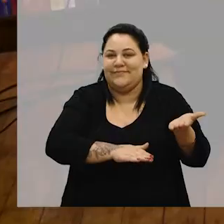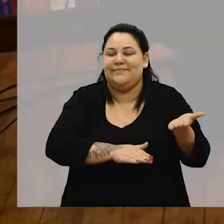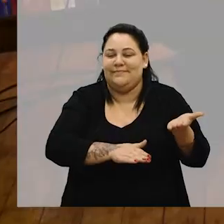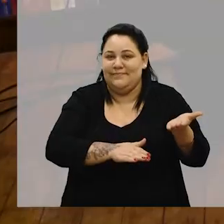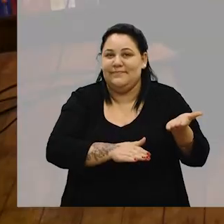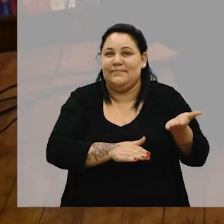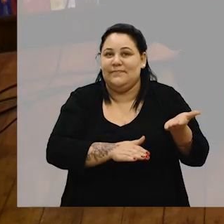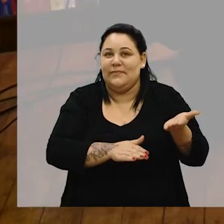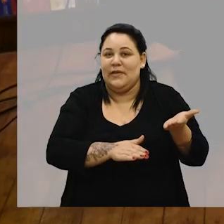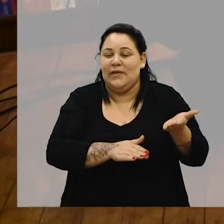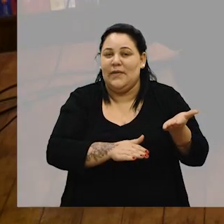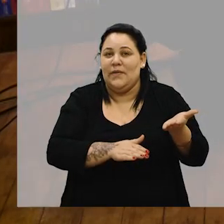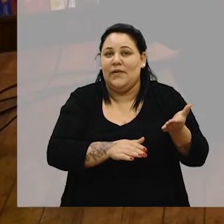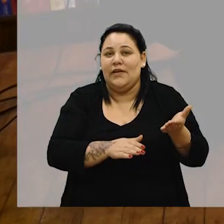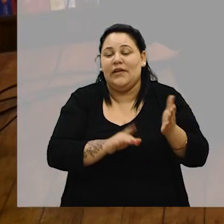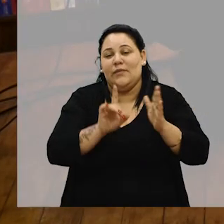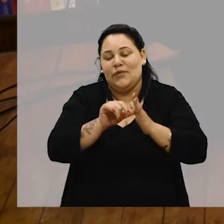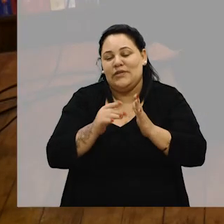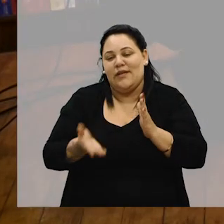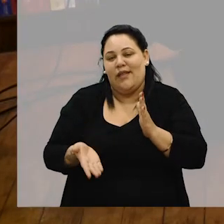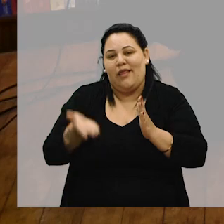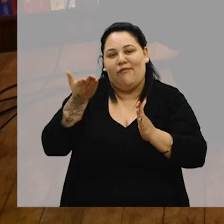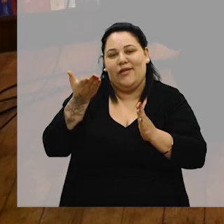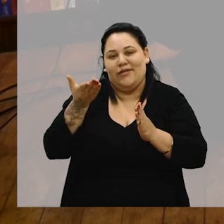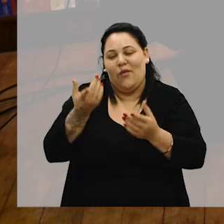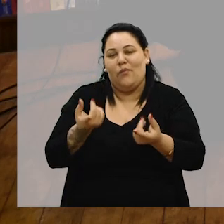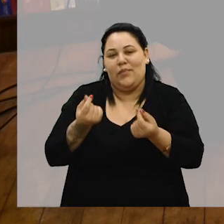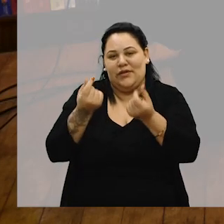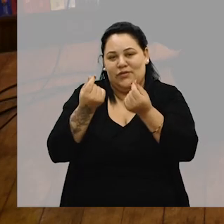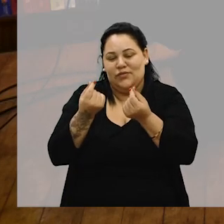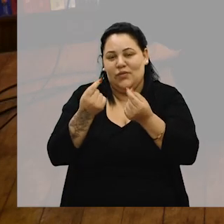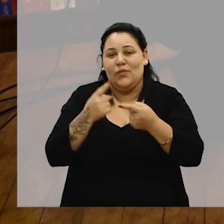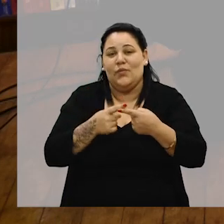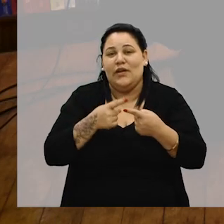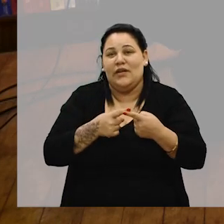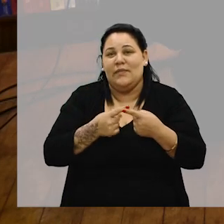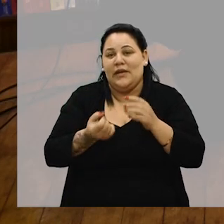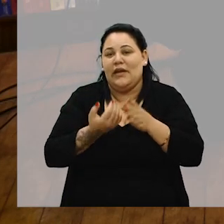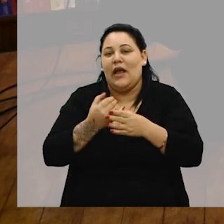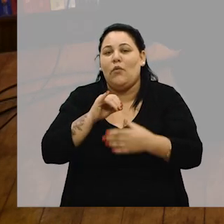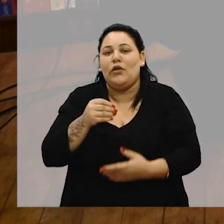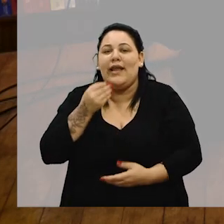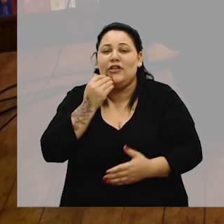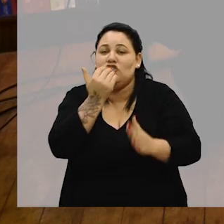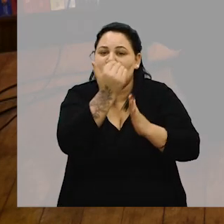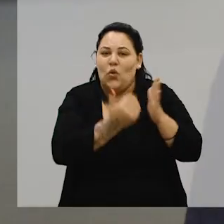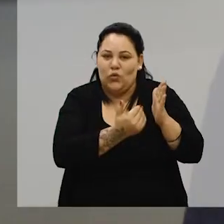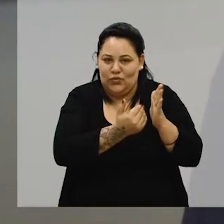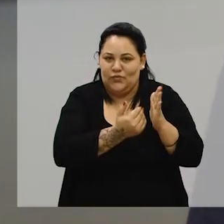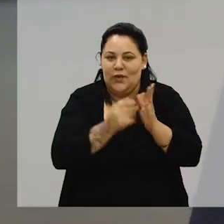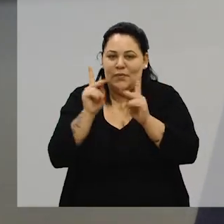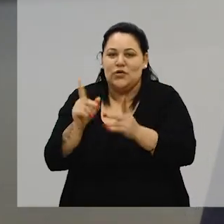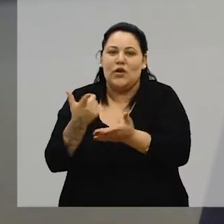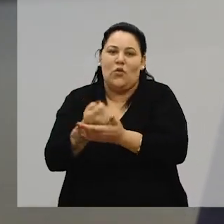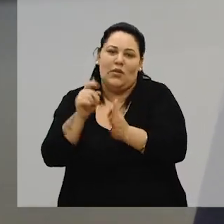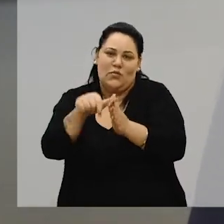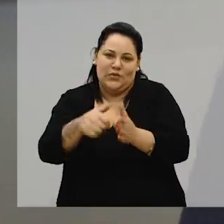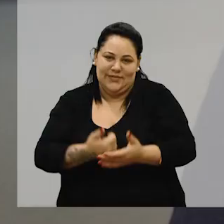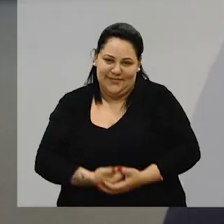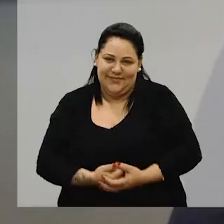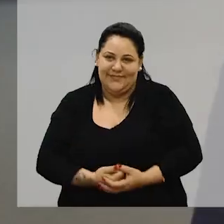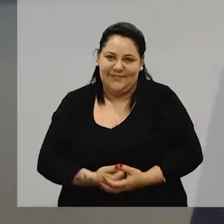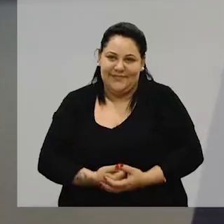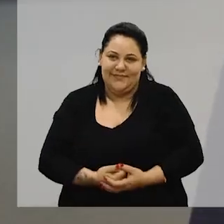menor, né, daqui a pouco mais baixo. Eles levantam o preço pela questão de possibilidades de descontos para o consumidor